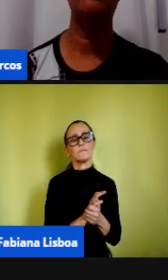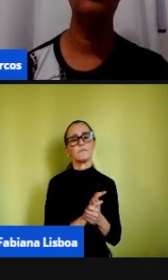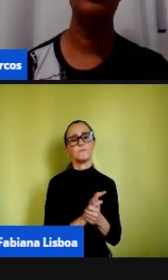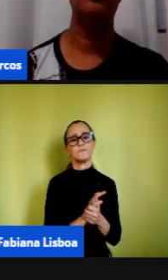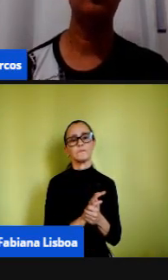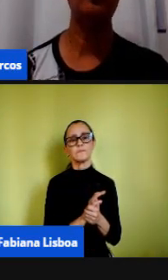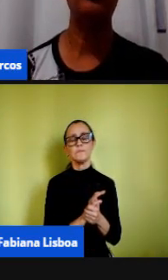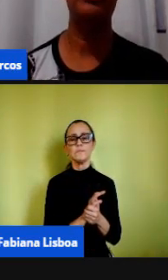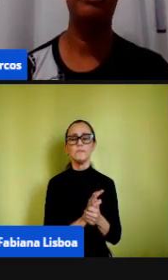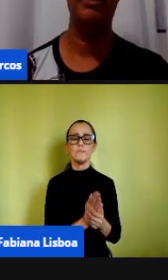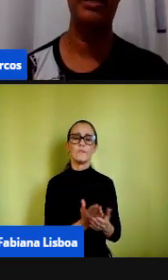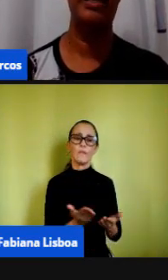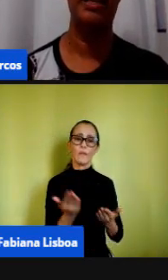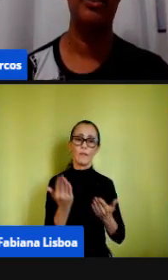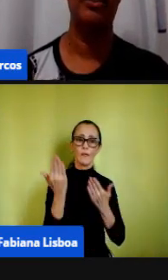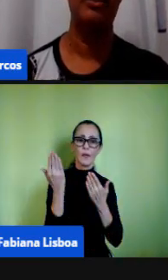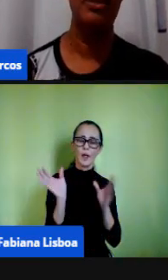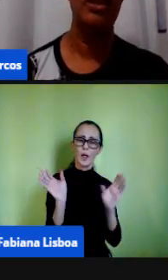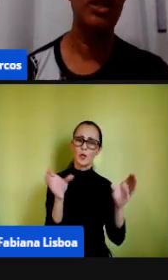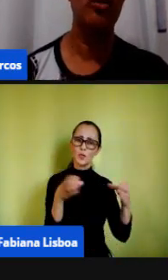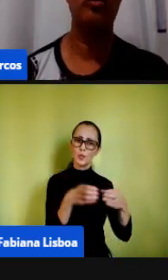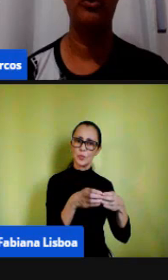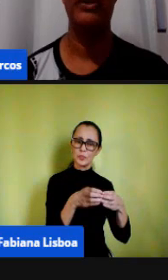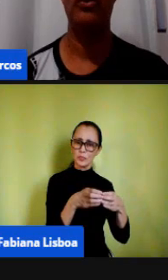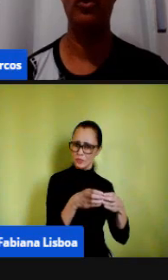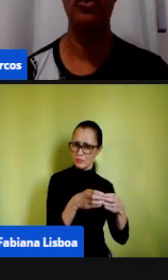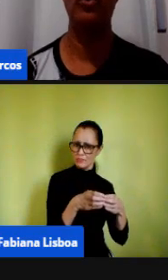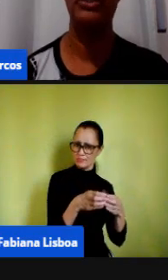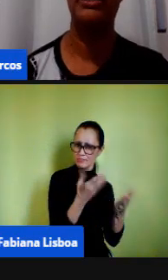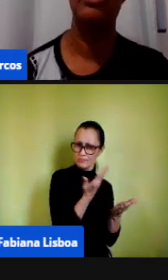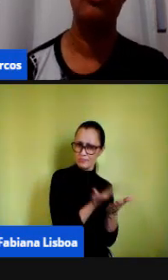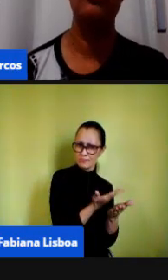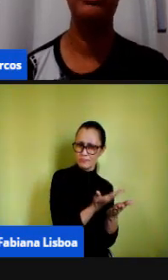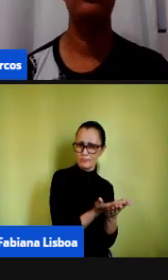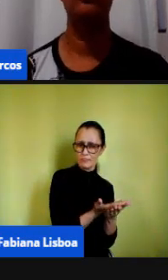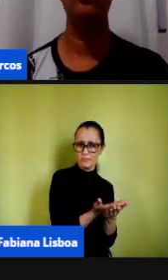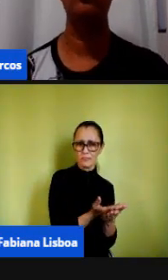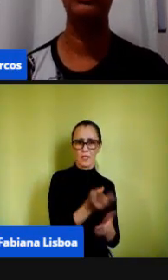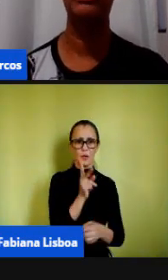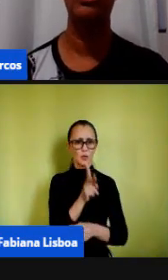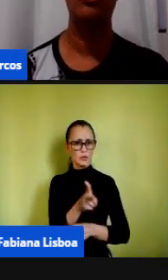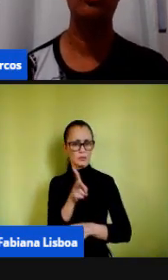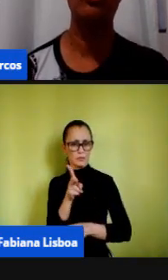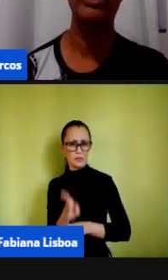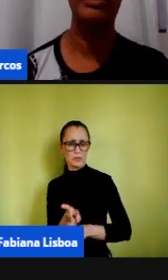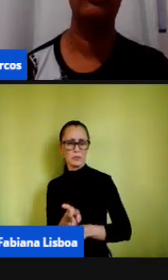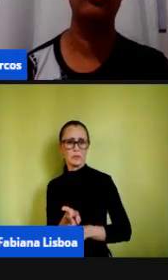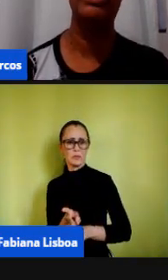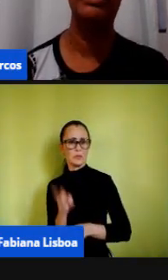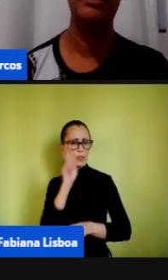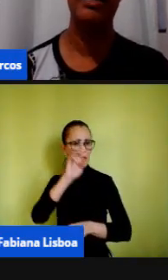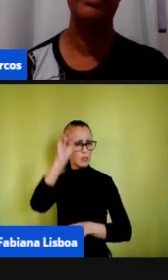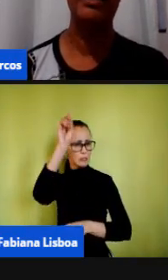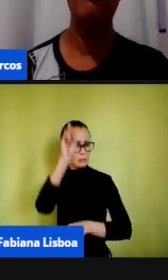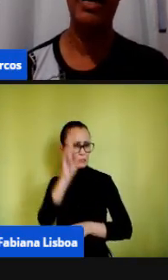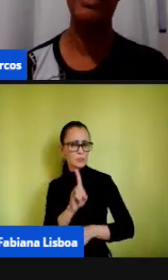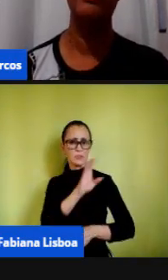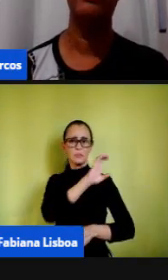Sugerimos, então, grupos de aprendizagem, que os professores, os gestores, os